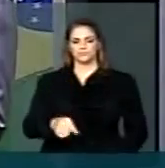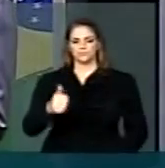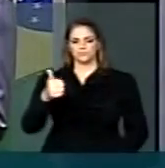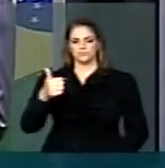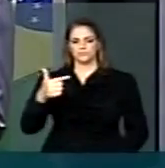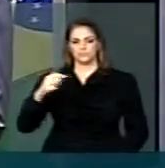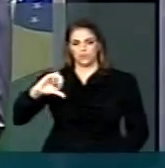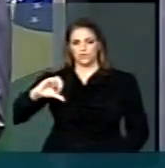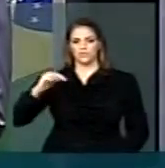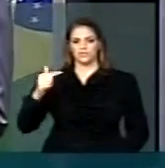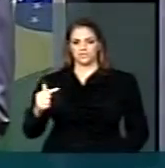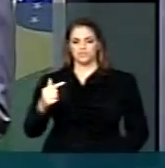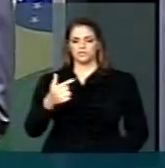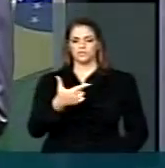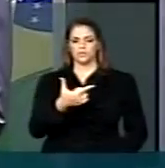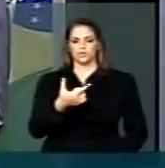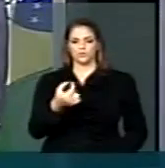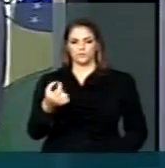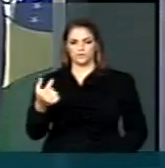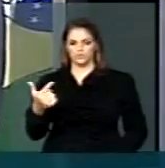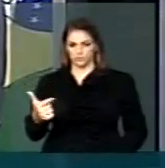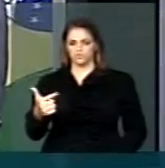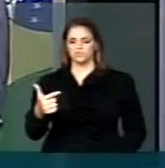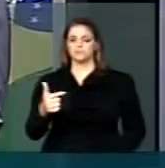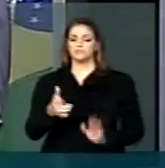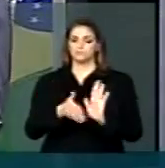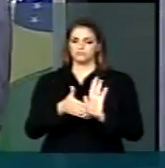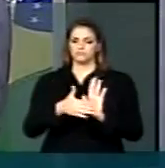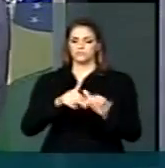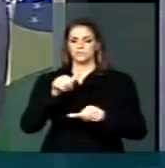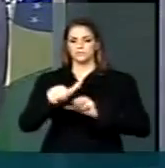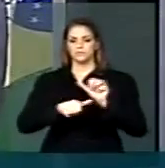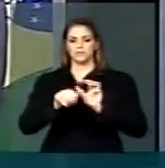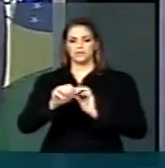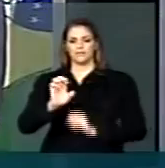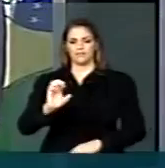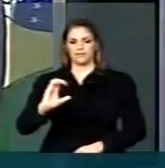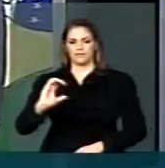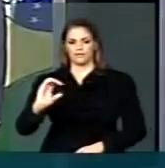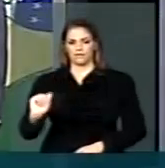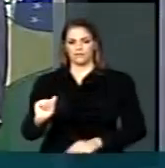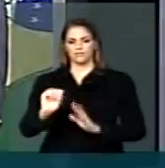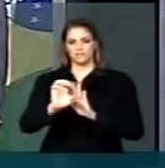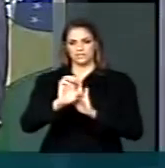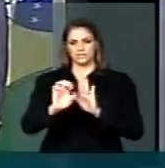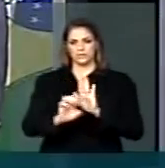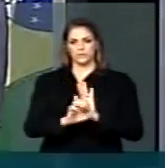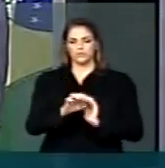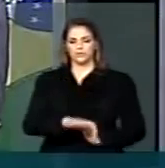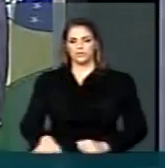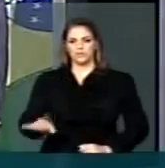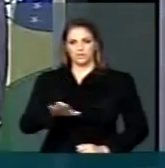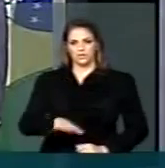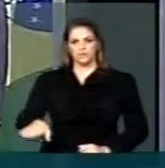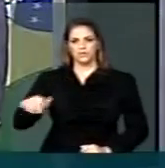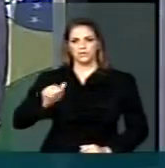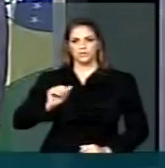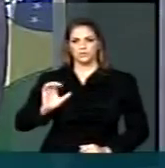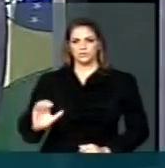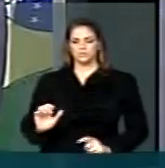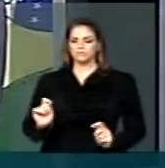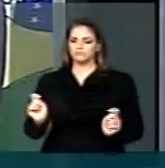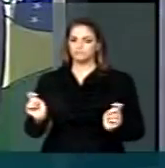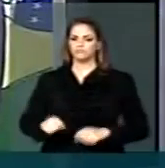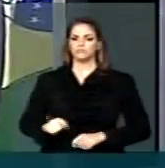7.197 de 2002, que propõe alterar o Estatuto da Criança e do Adolescente para permitir a aplicação de